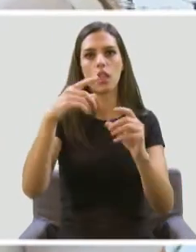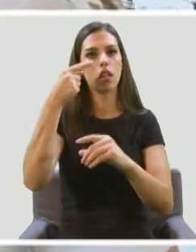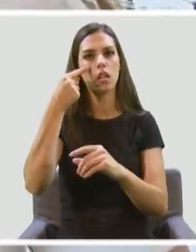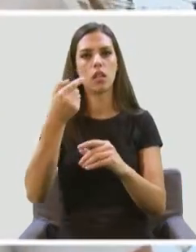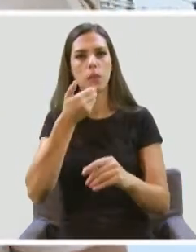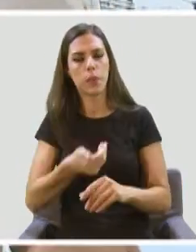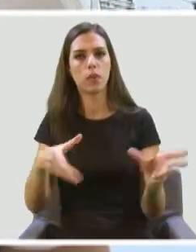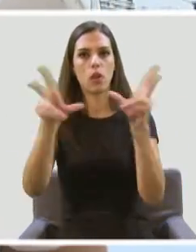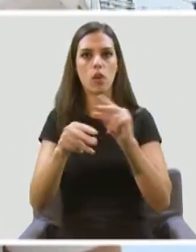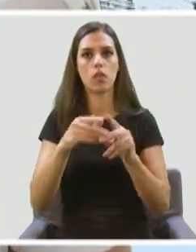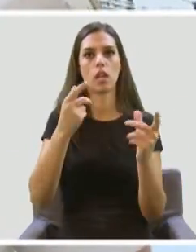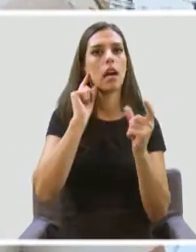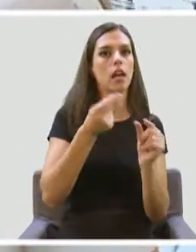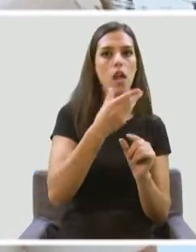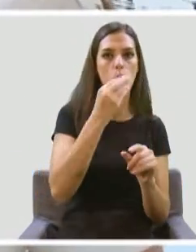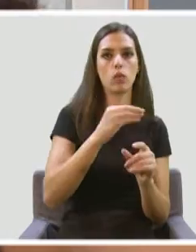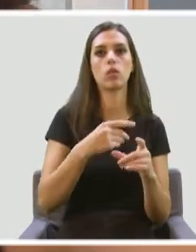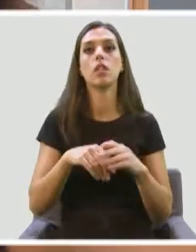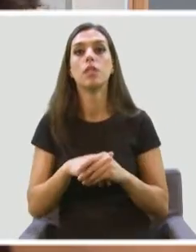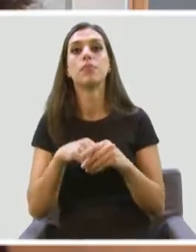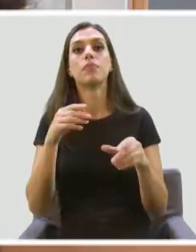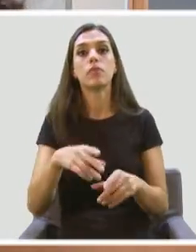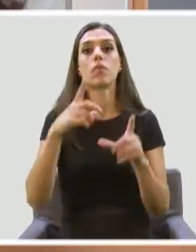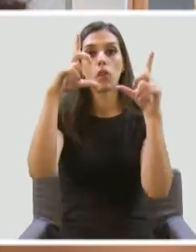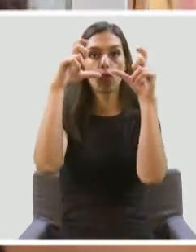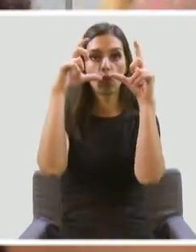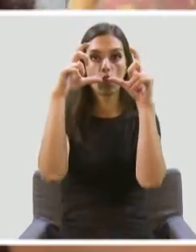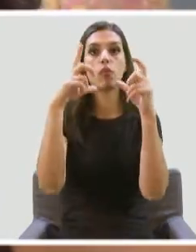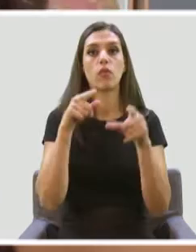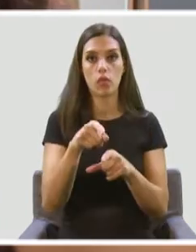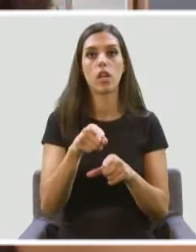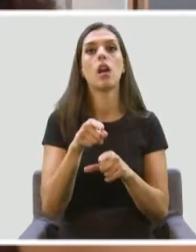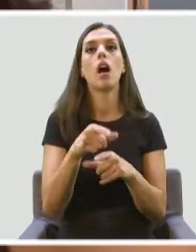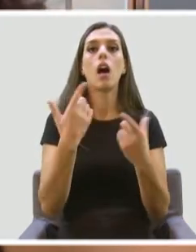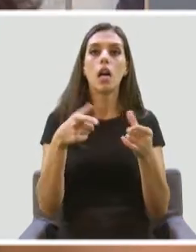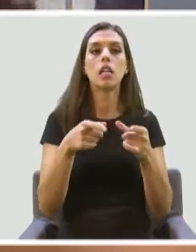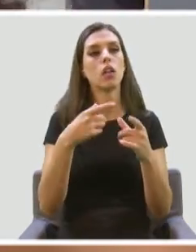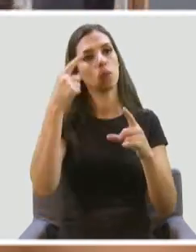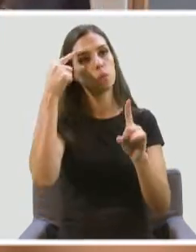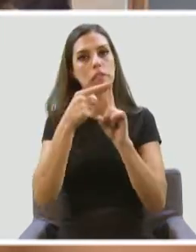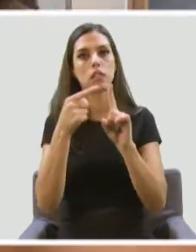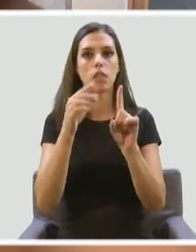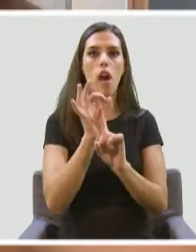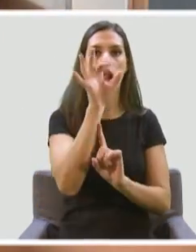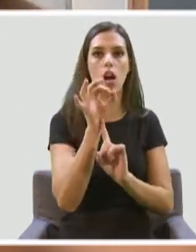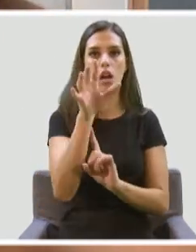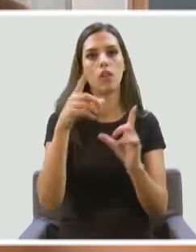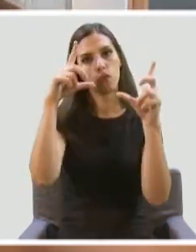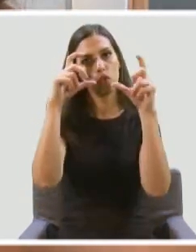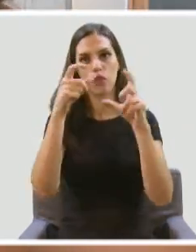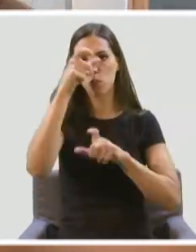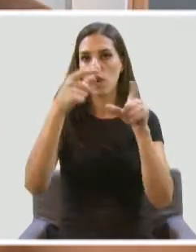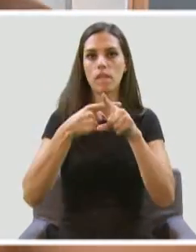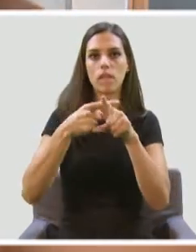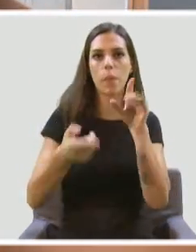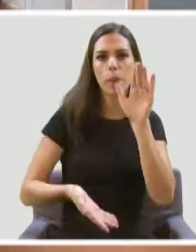experiências. Nós somos uma rádio de alunos para alunos. O Número F é o núcleo de fotografia da ESCS, onde pretendemos dar umas luzes sobre